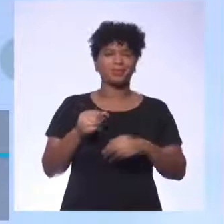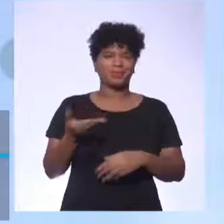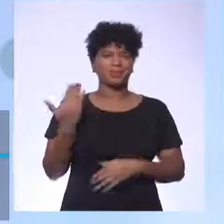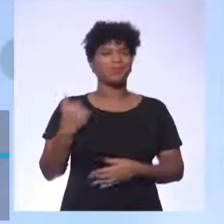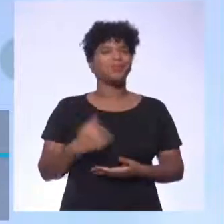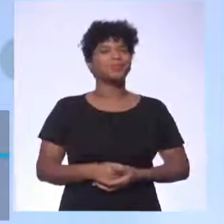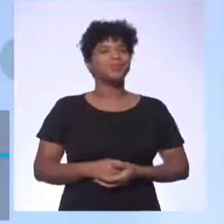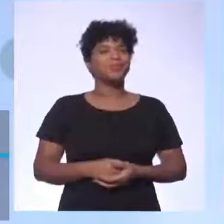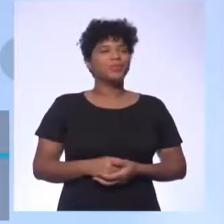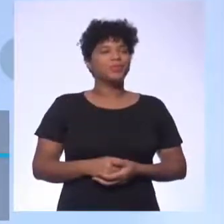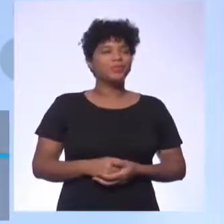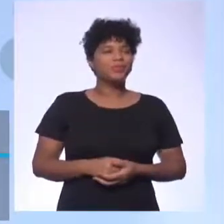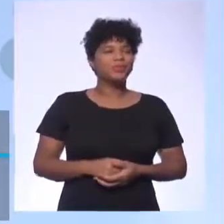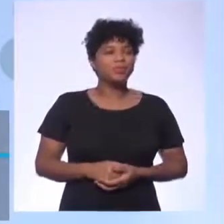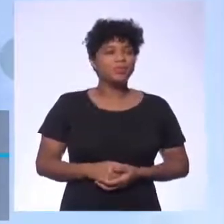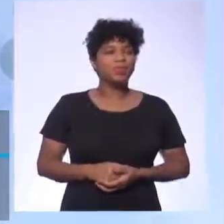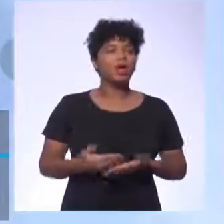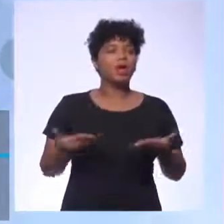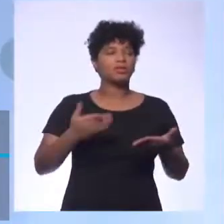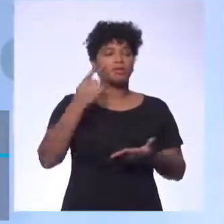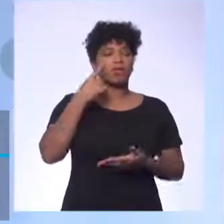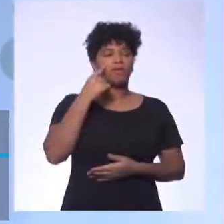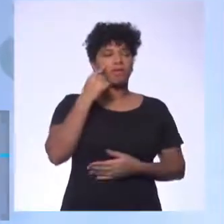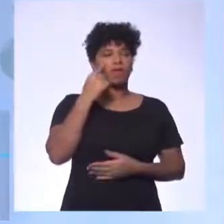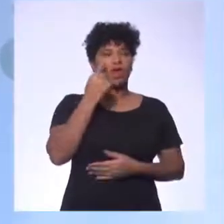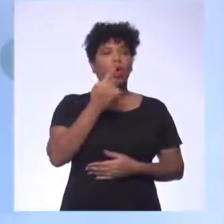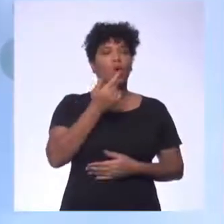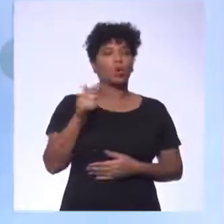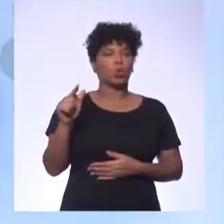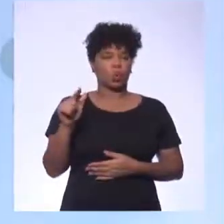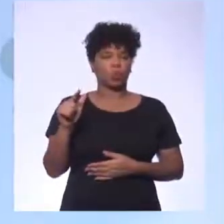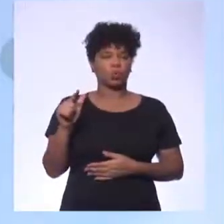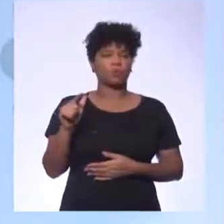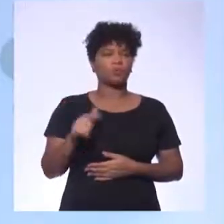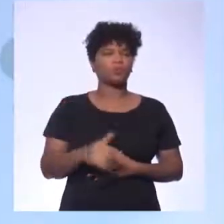bem. Dito isto, vamos ver aí mais dois